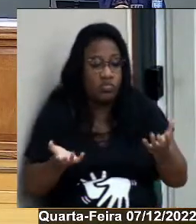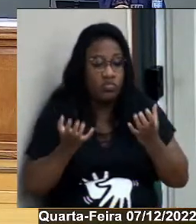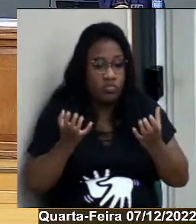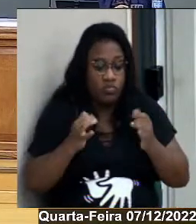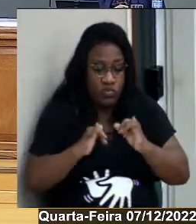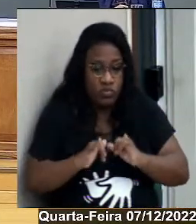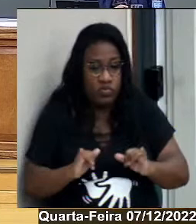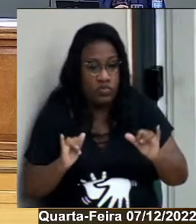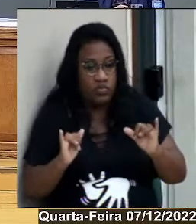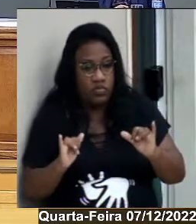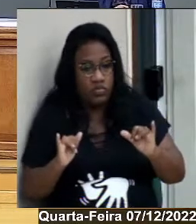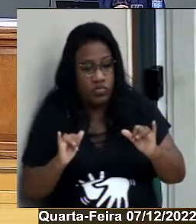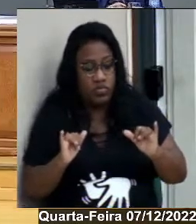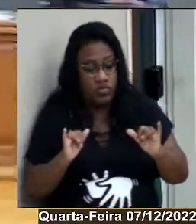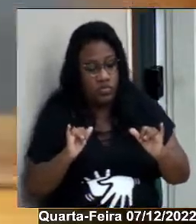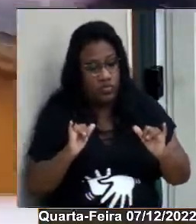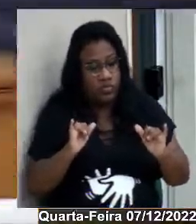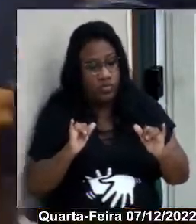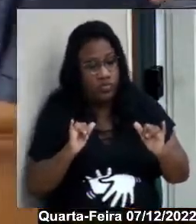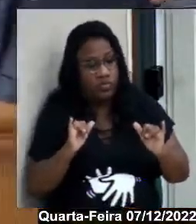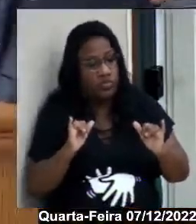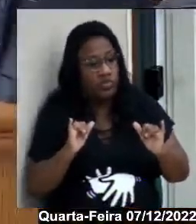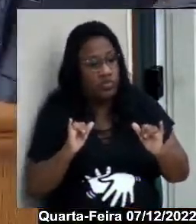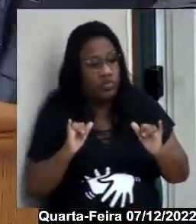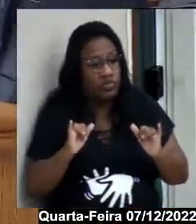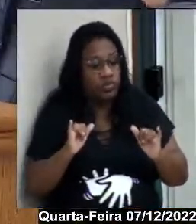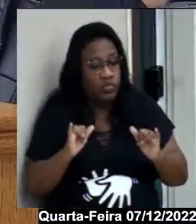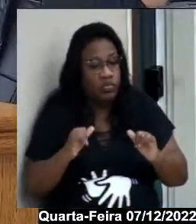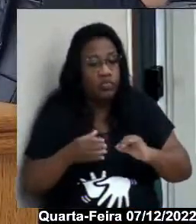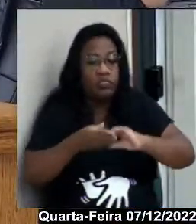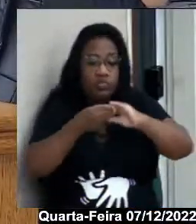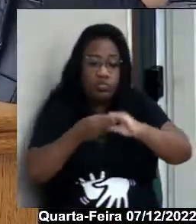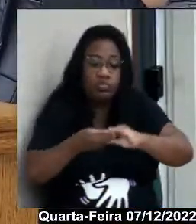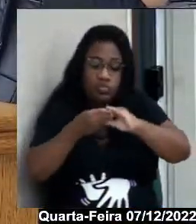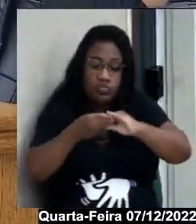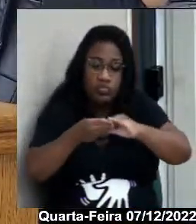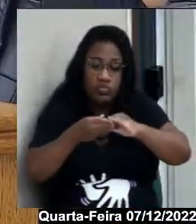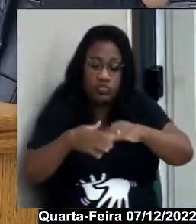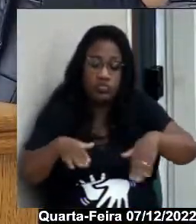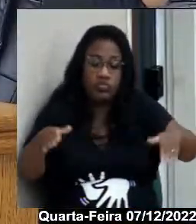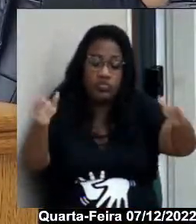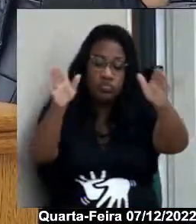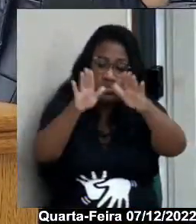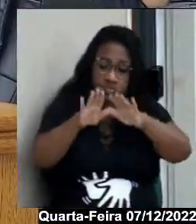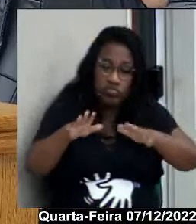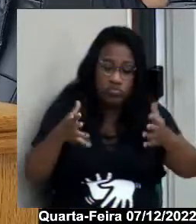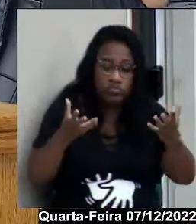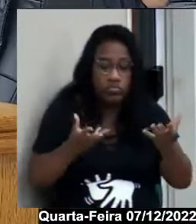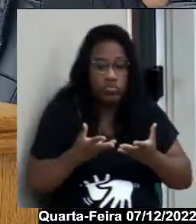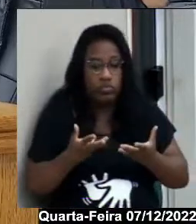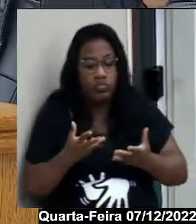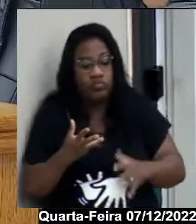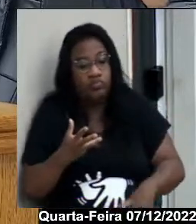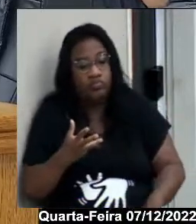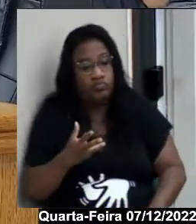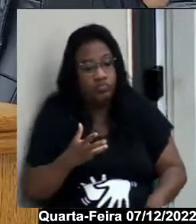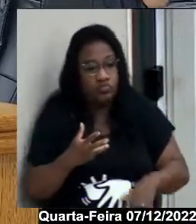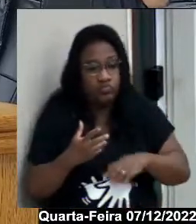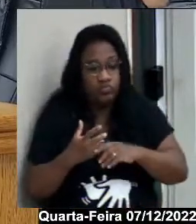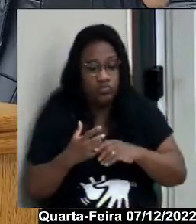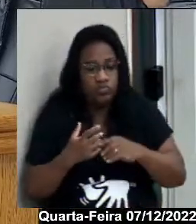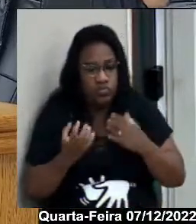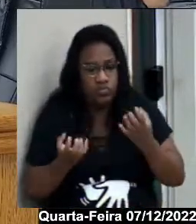estar aqui. Cumprimentar meus amigos, vereadores, né? Cumprimentar o público presente, cumprimentar os internautas que nos